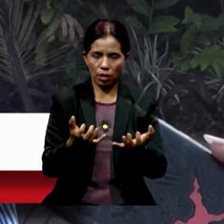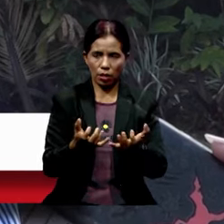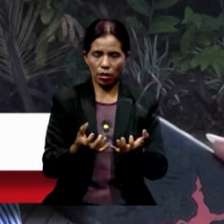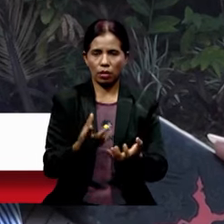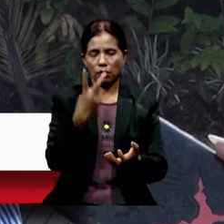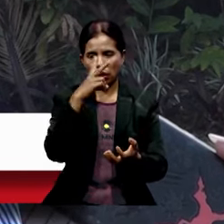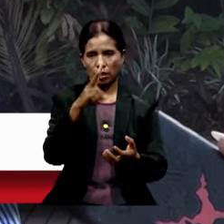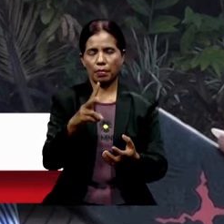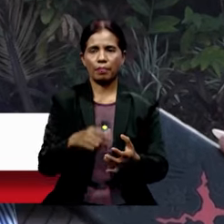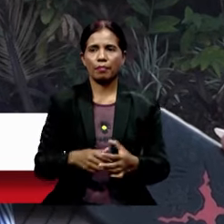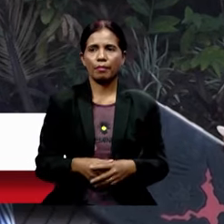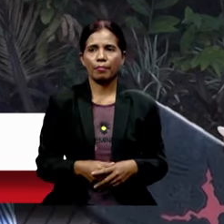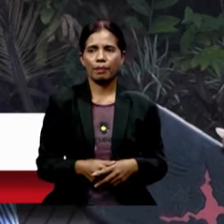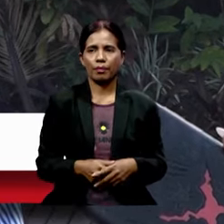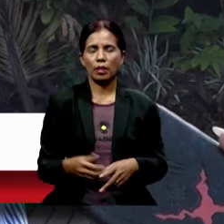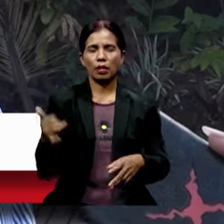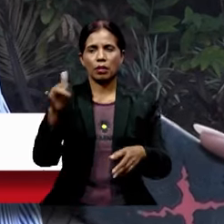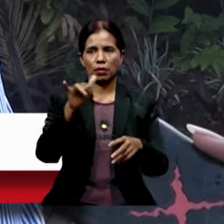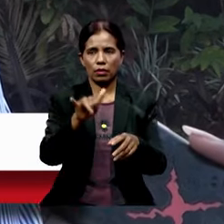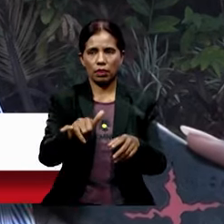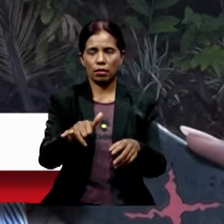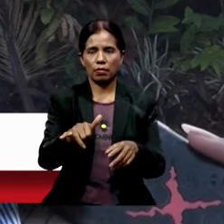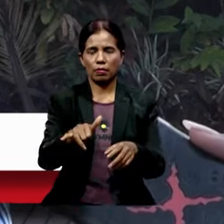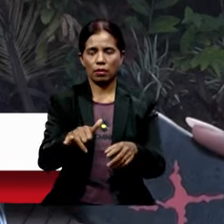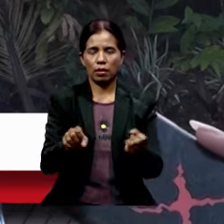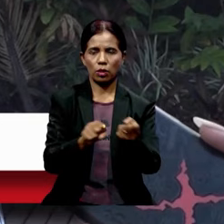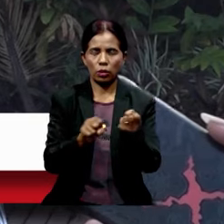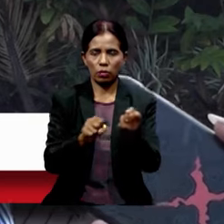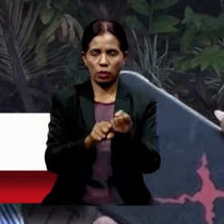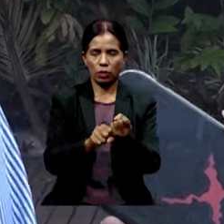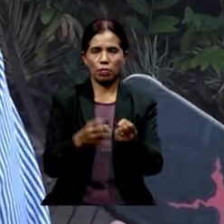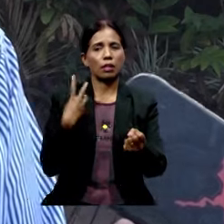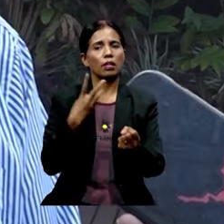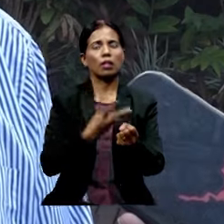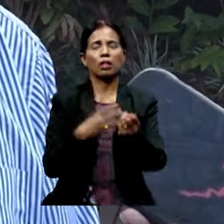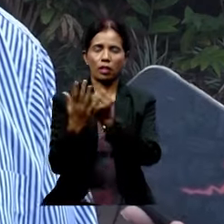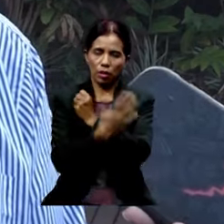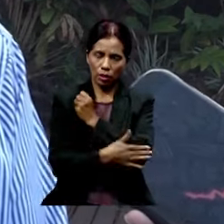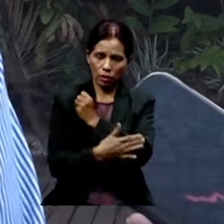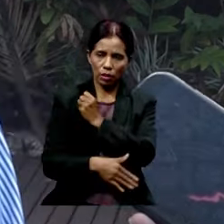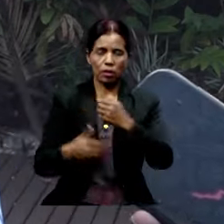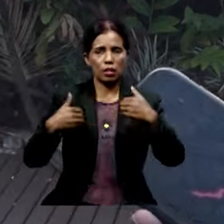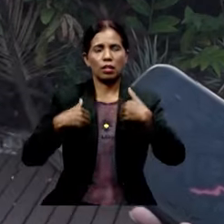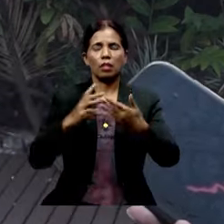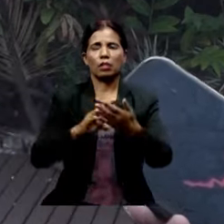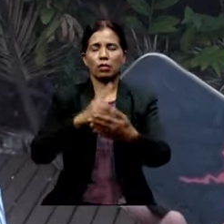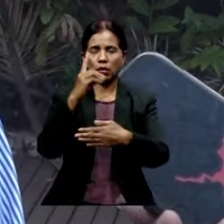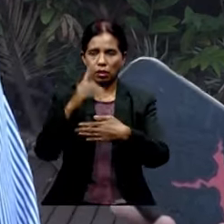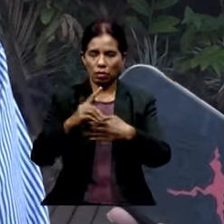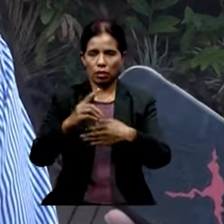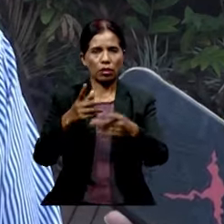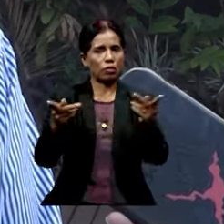reitera, se iremos a apoio total do Itinerain, e o desenvolvimento e área sobretudo,